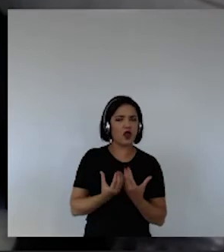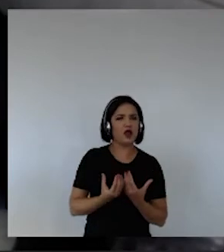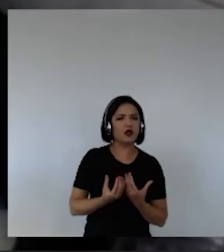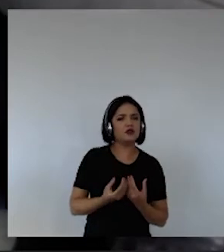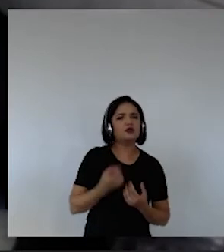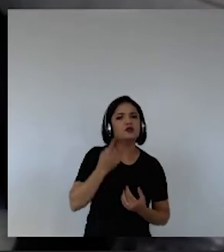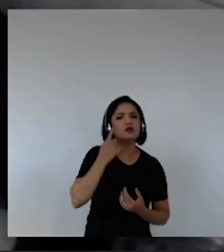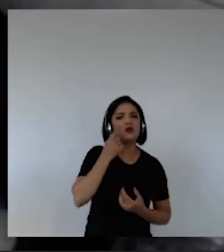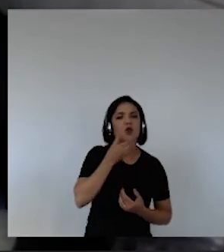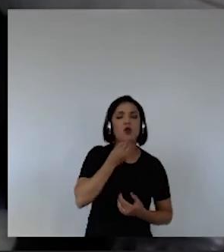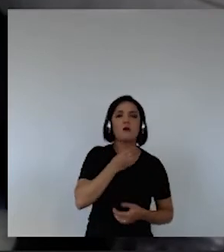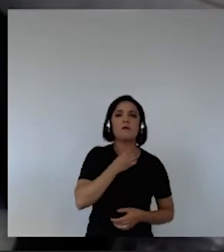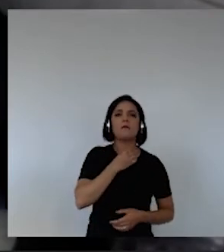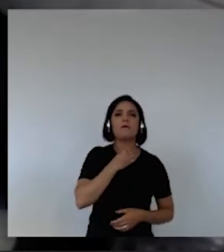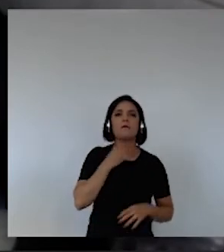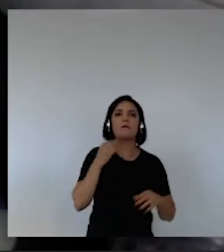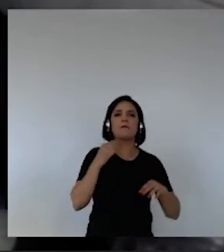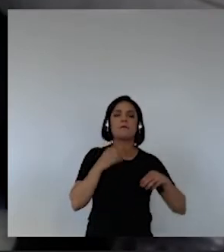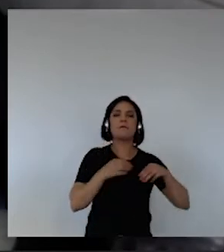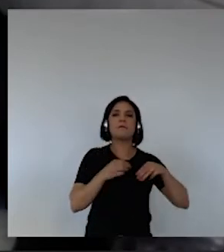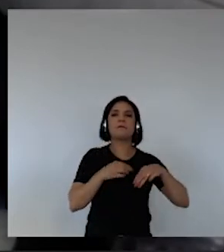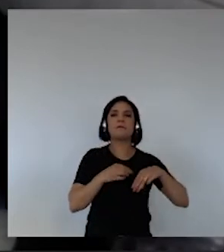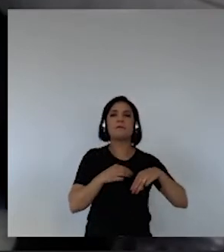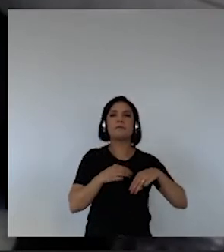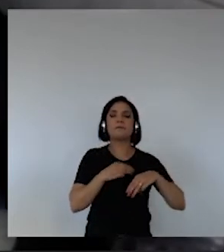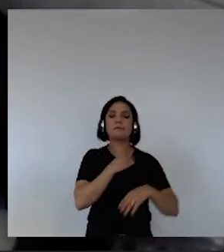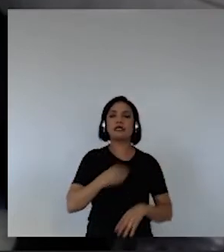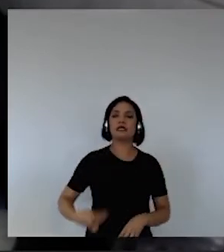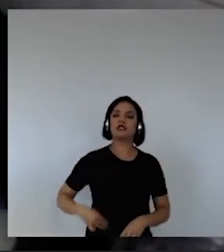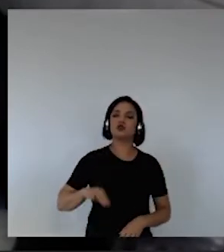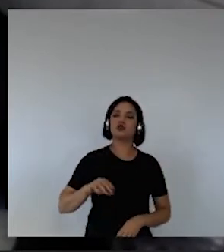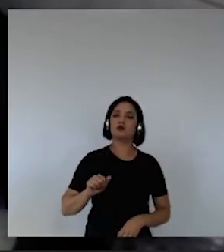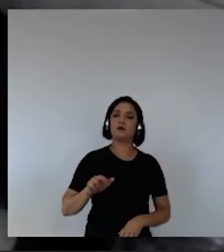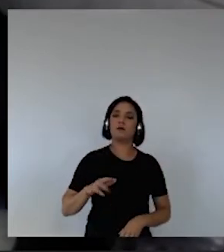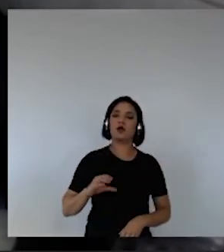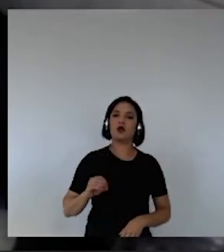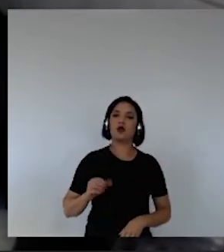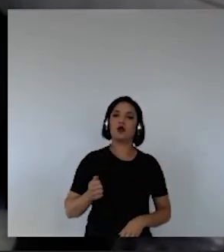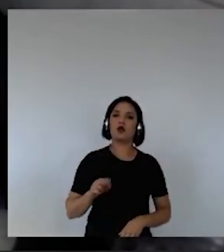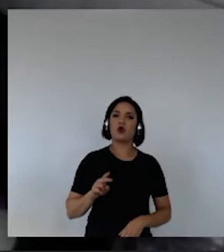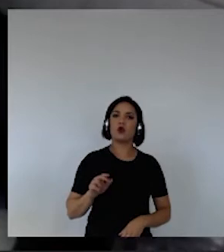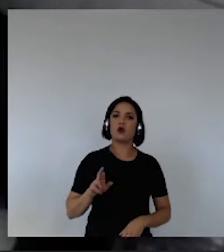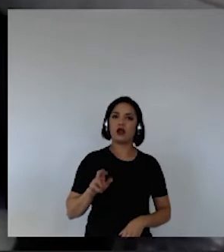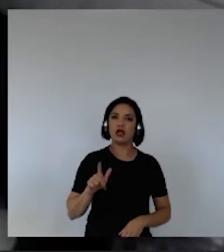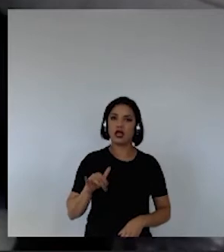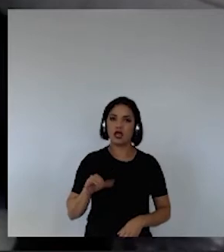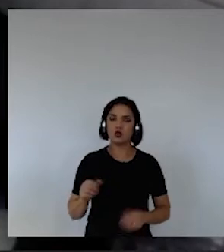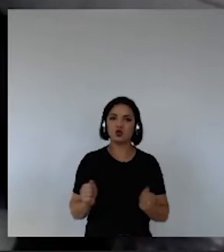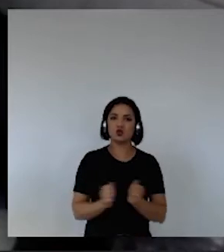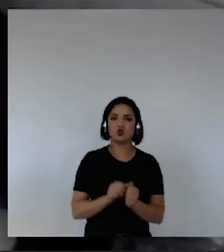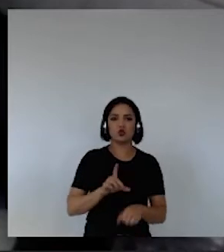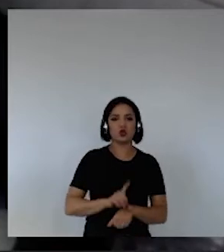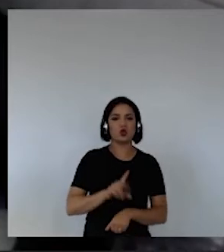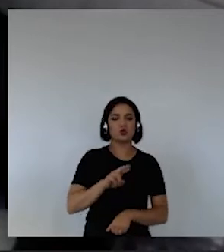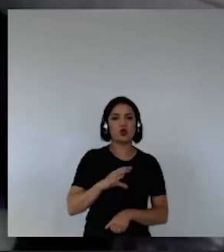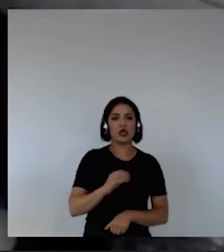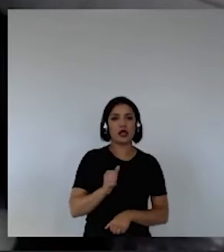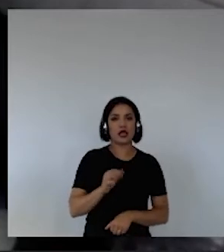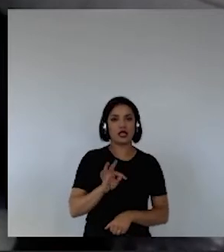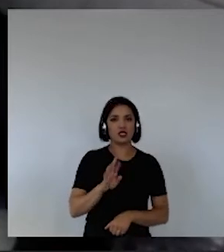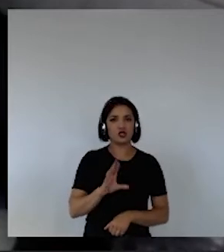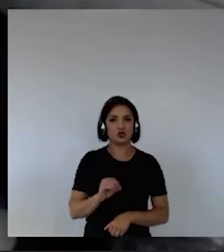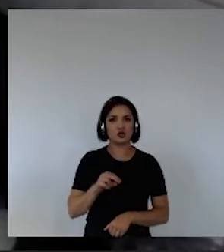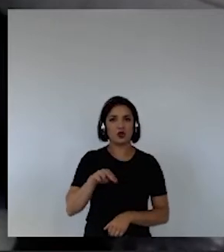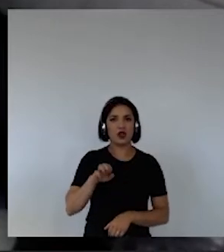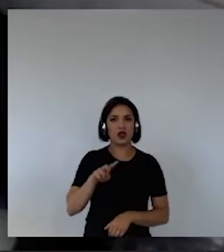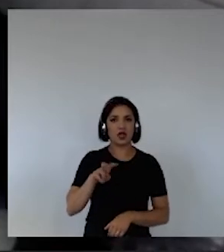evento, o ministro Marco Aurélio Belize, junto com o doutor Castro Neves e a professora Ana Frazão,